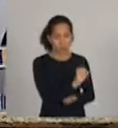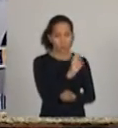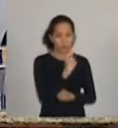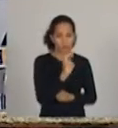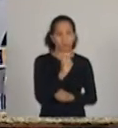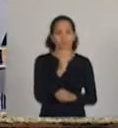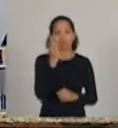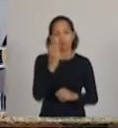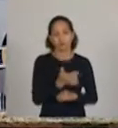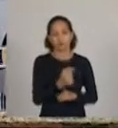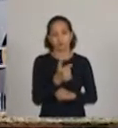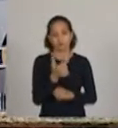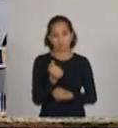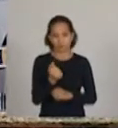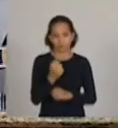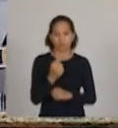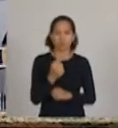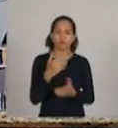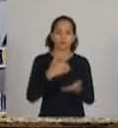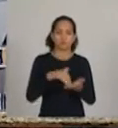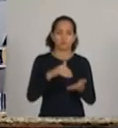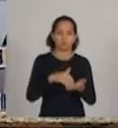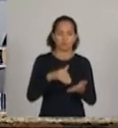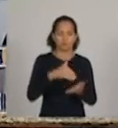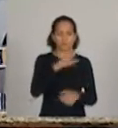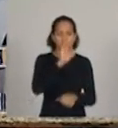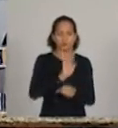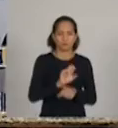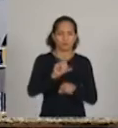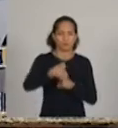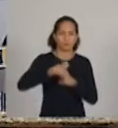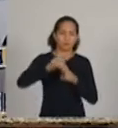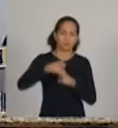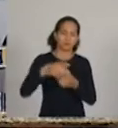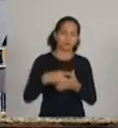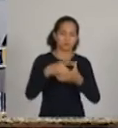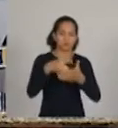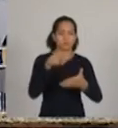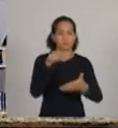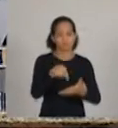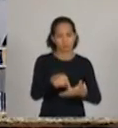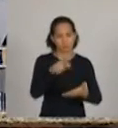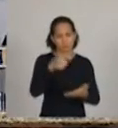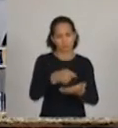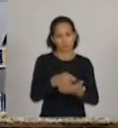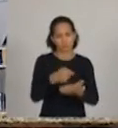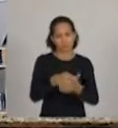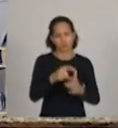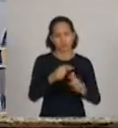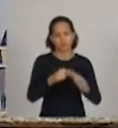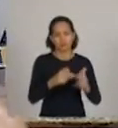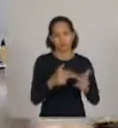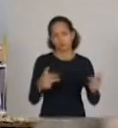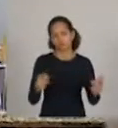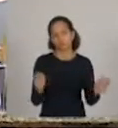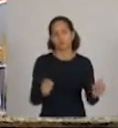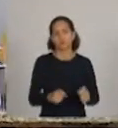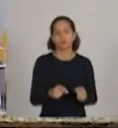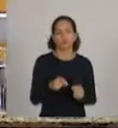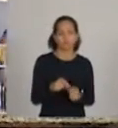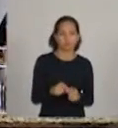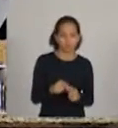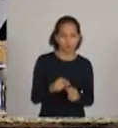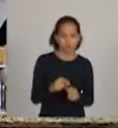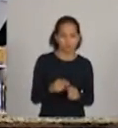185-2021 do secretário de Estado da Fazenda, encaminhando o anexo regime especial de obrigação acessória, que relaciona,